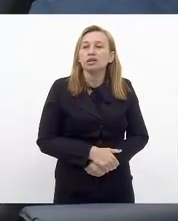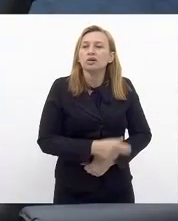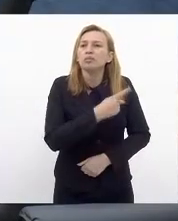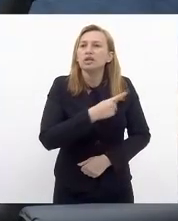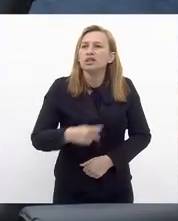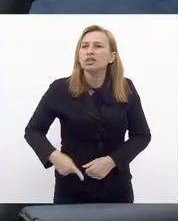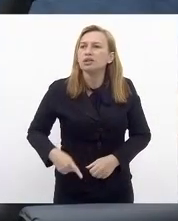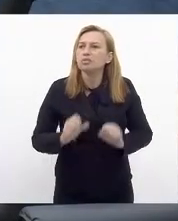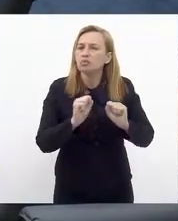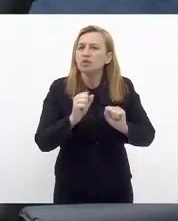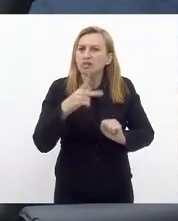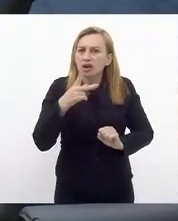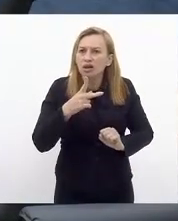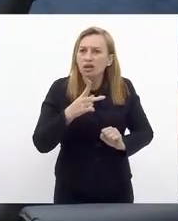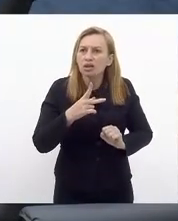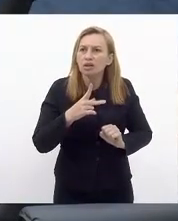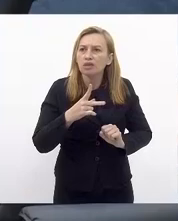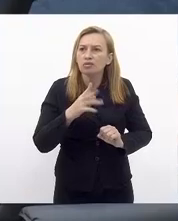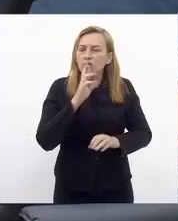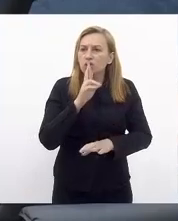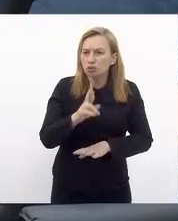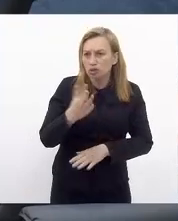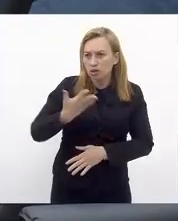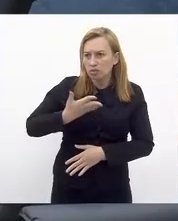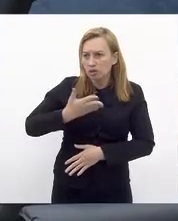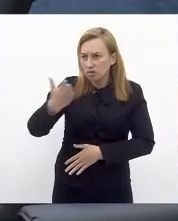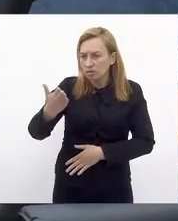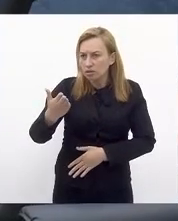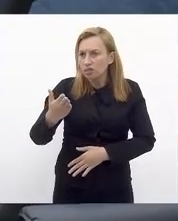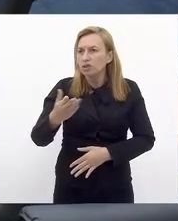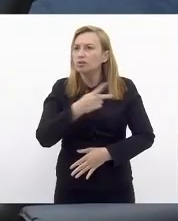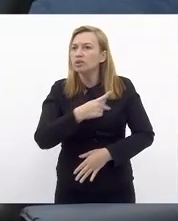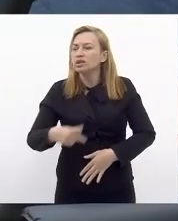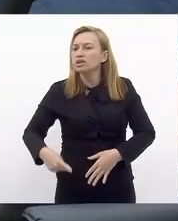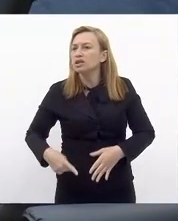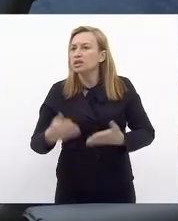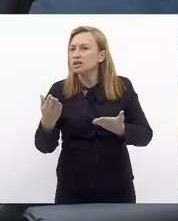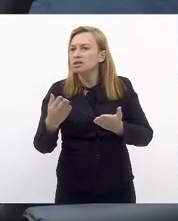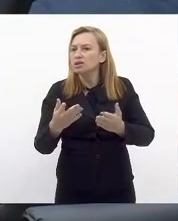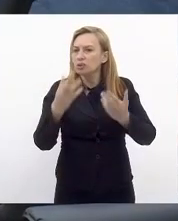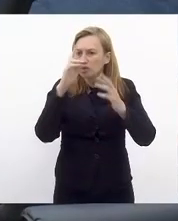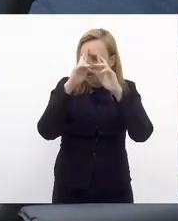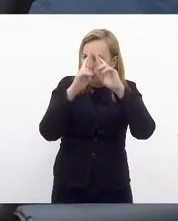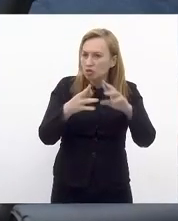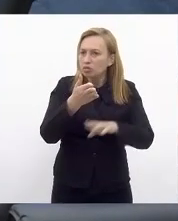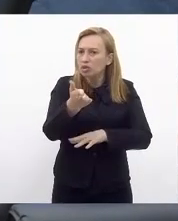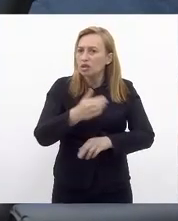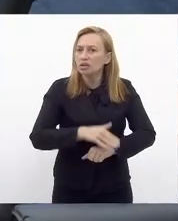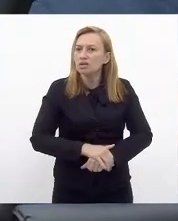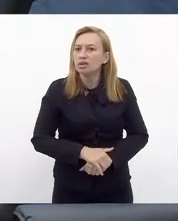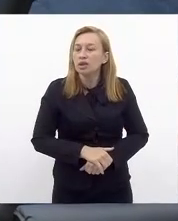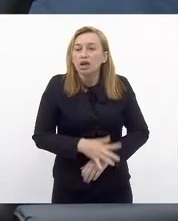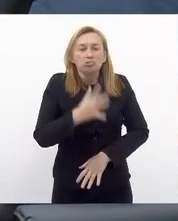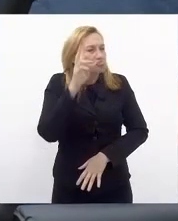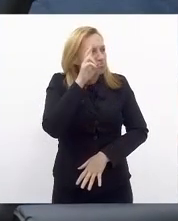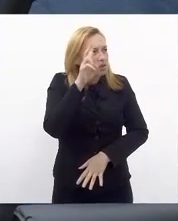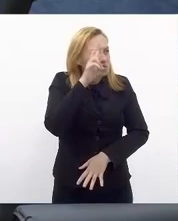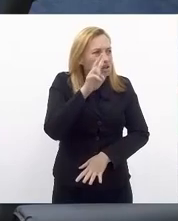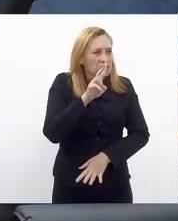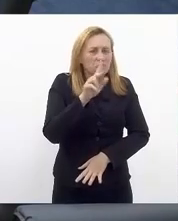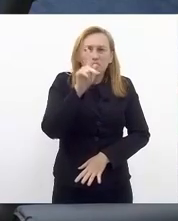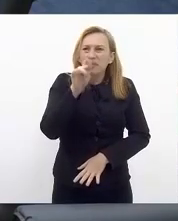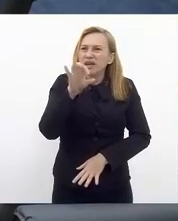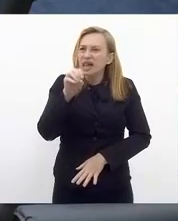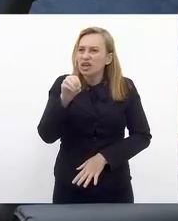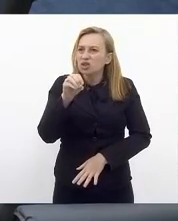presidente me permite eu vou responder o nosso o presidente pretenderia que eu tenho profundo respeito não não não lembro o o seu